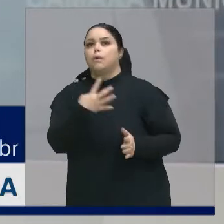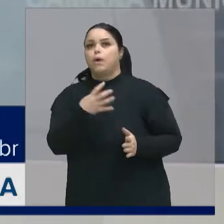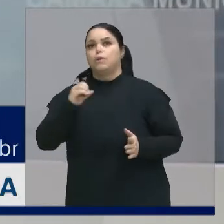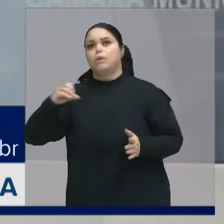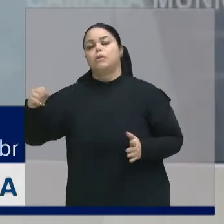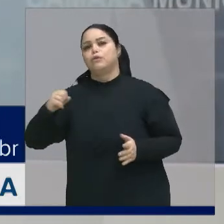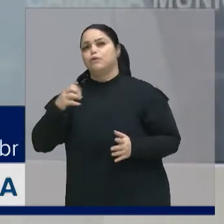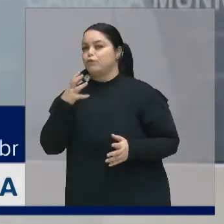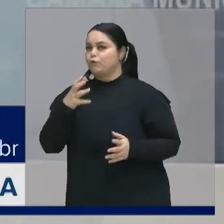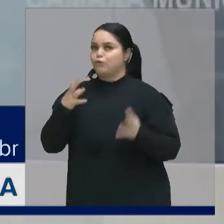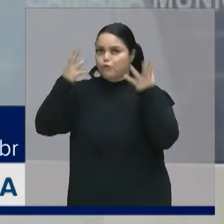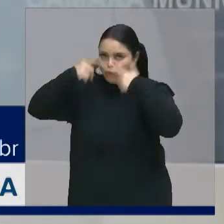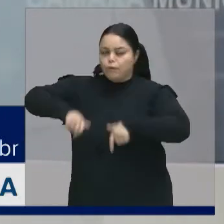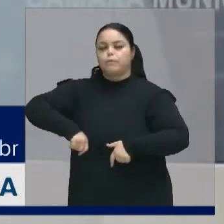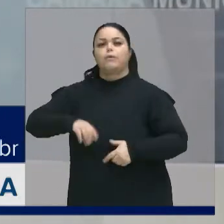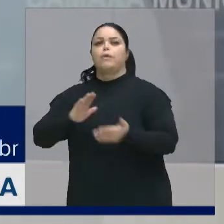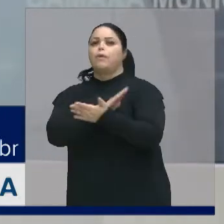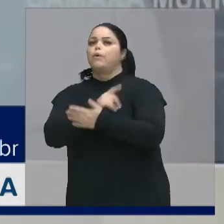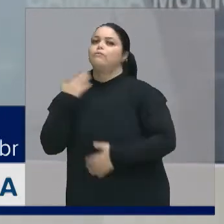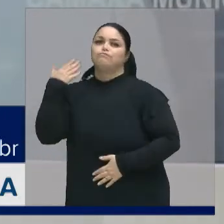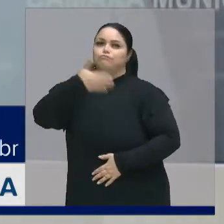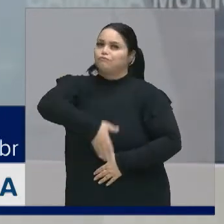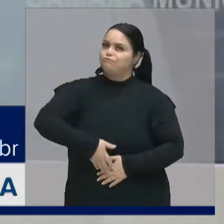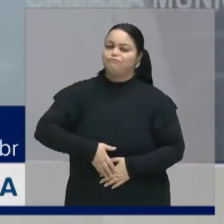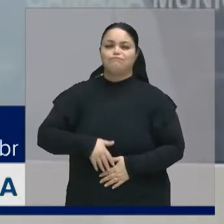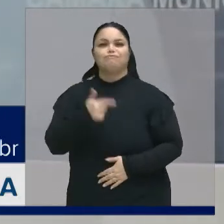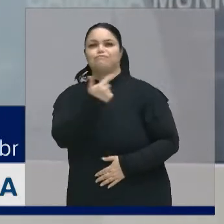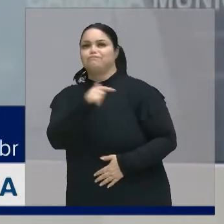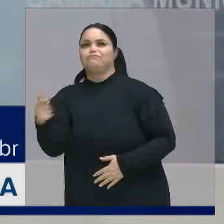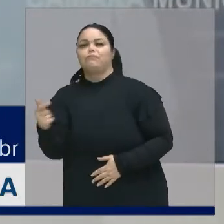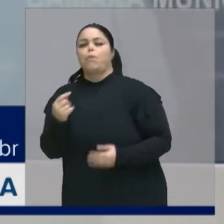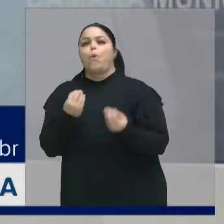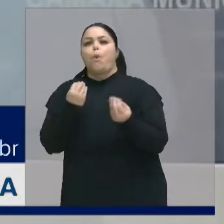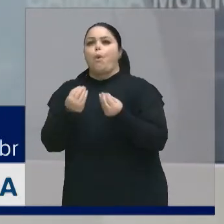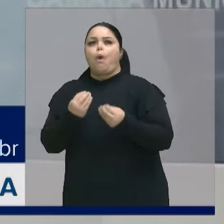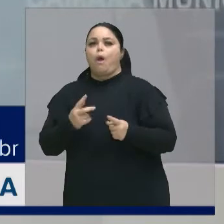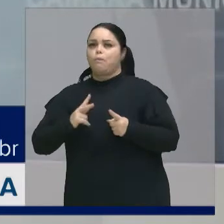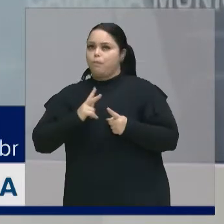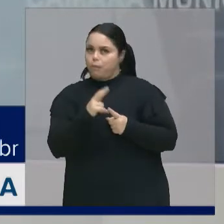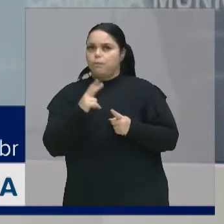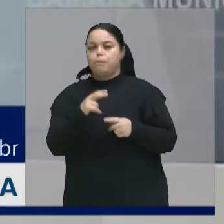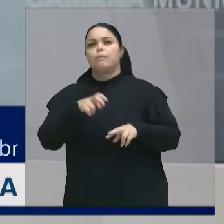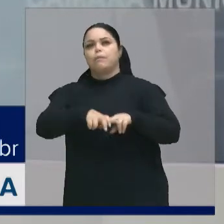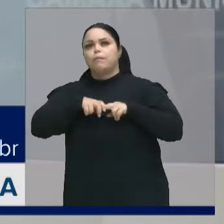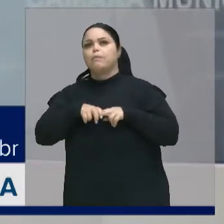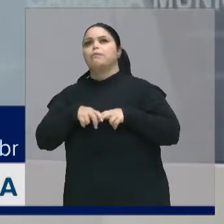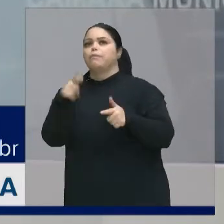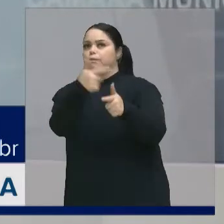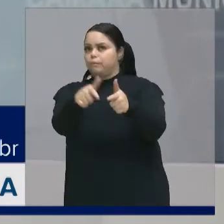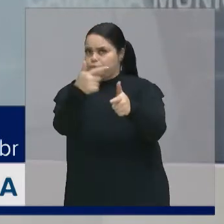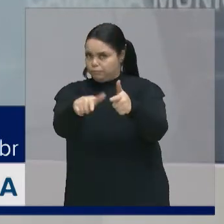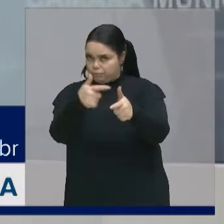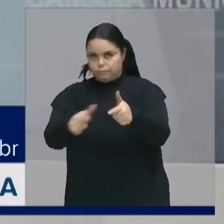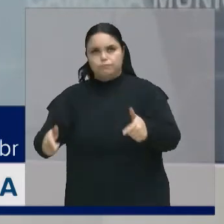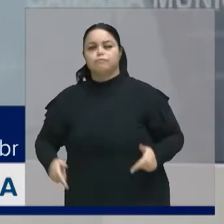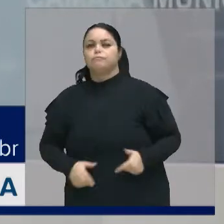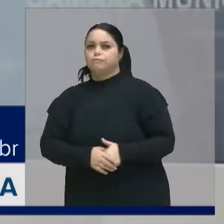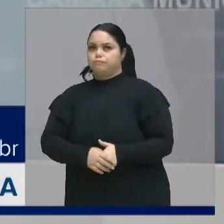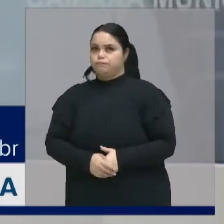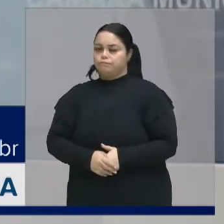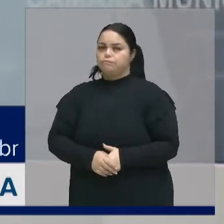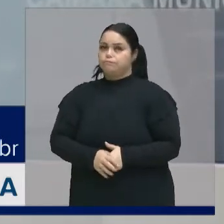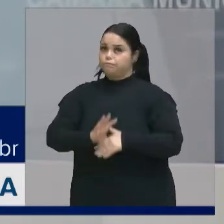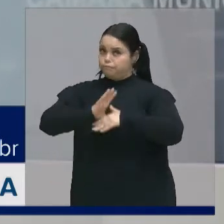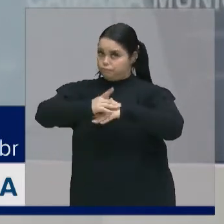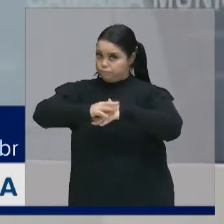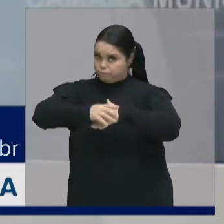mas alguns não foram e outros não tiveram condições de ser castrados por causa do seu problema algum, por causa do seu estado